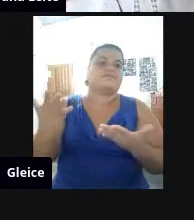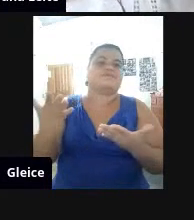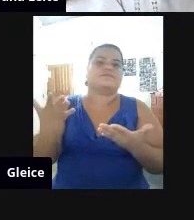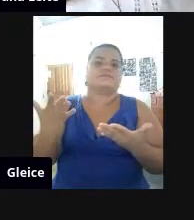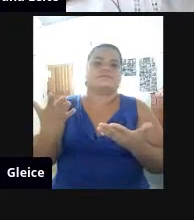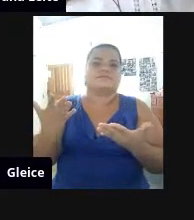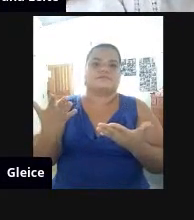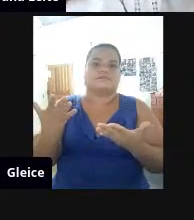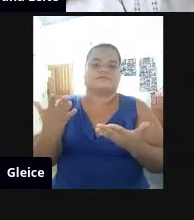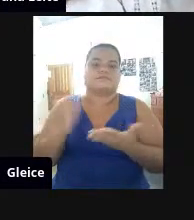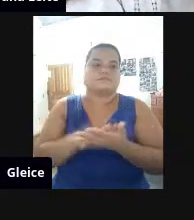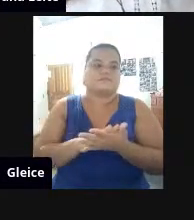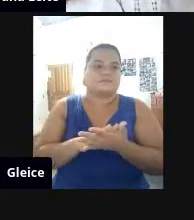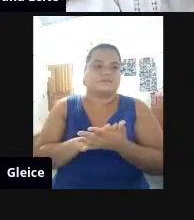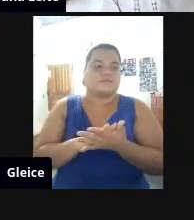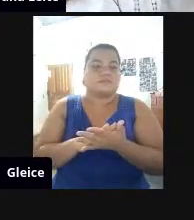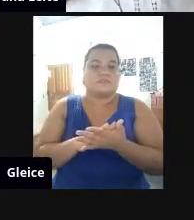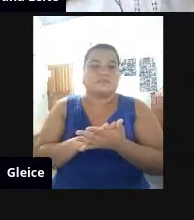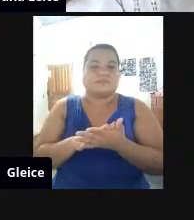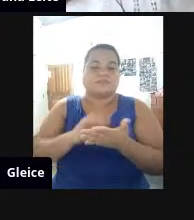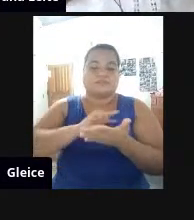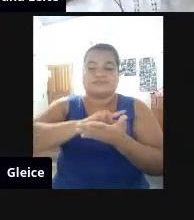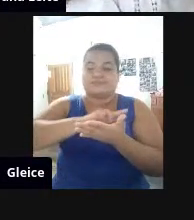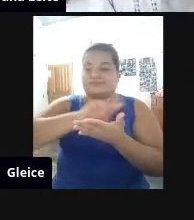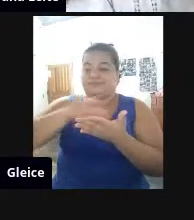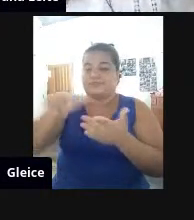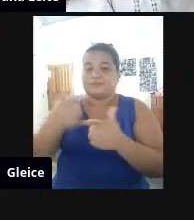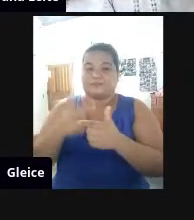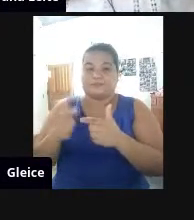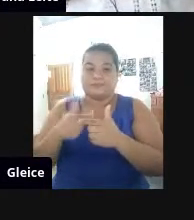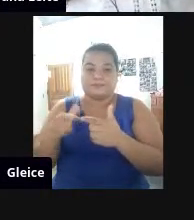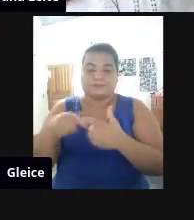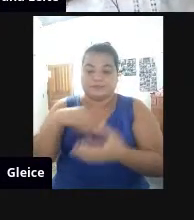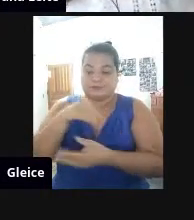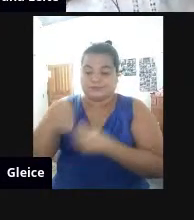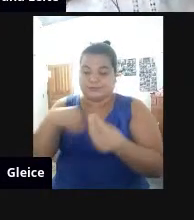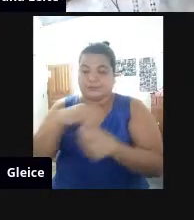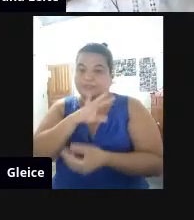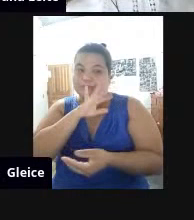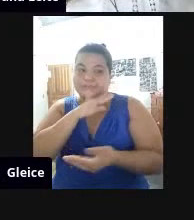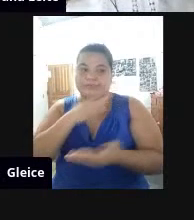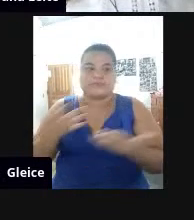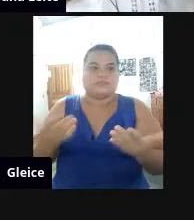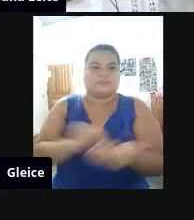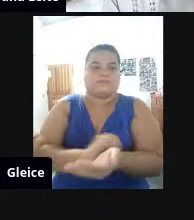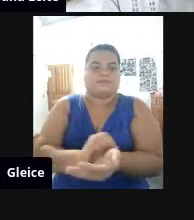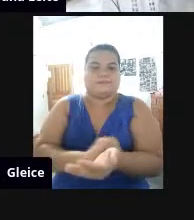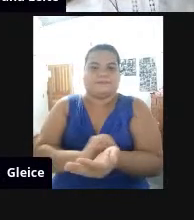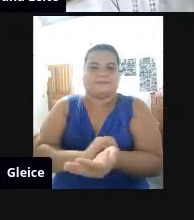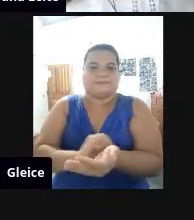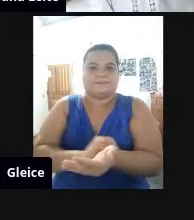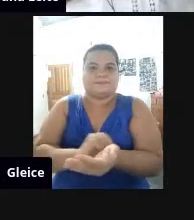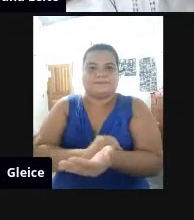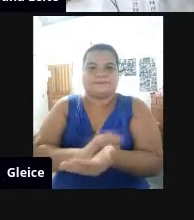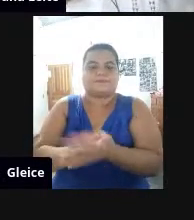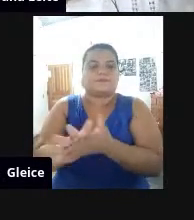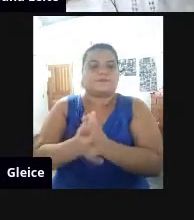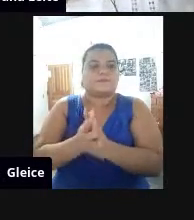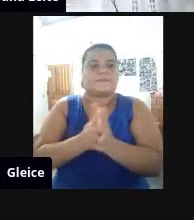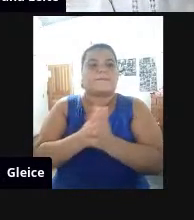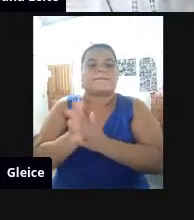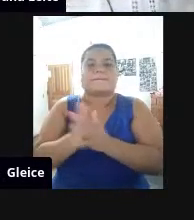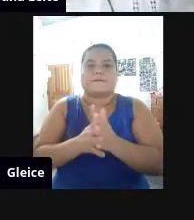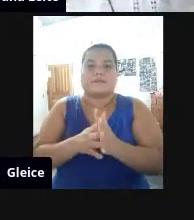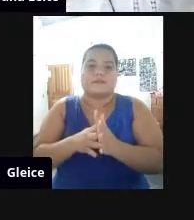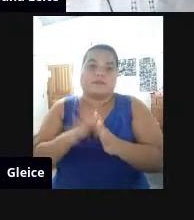potencial alergênico, presença de fitoestrógenos e presença de efeito também opioide-like, né, que é substâncias, proteínas que podem funcionar como